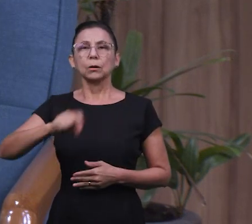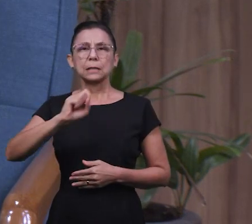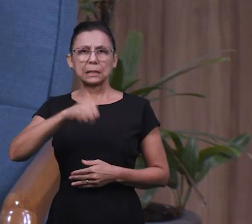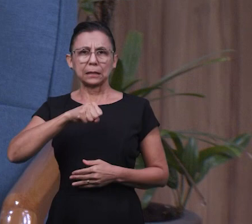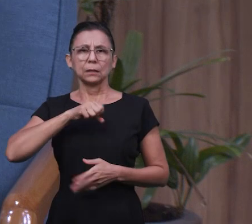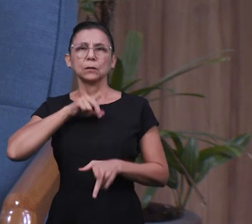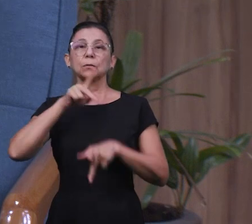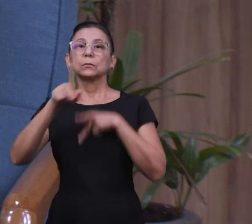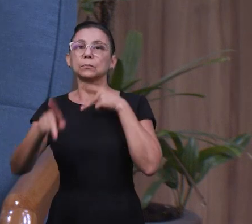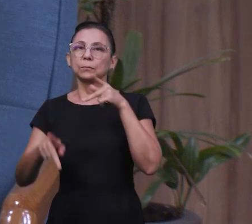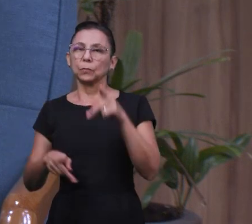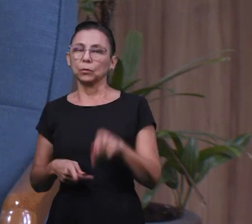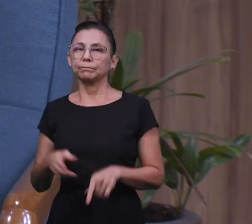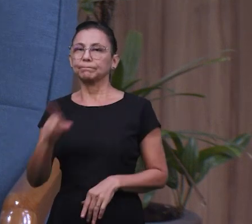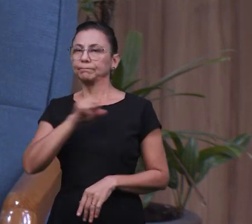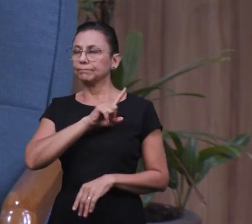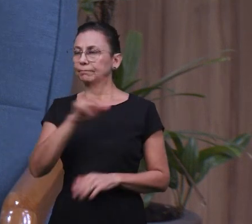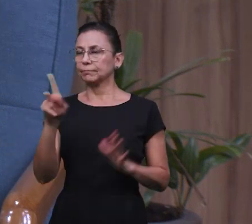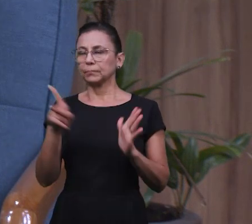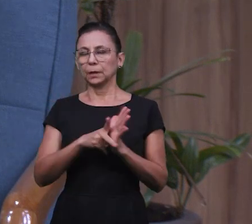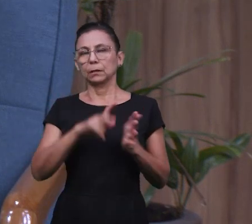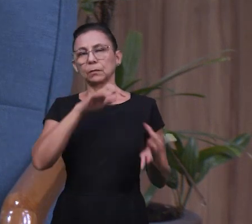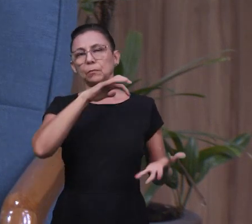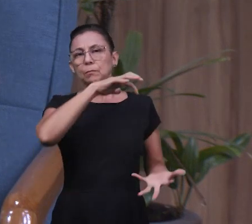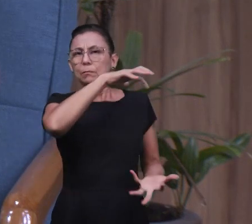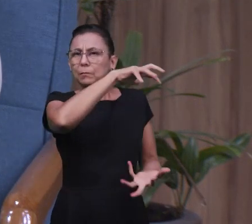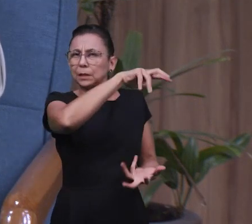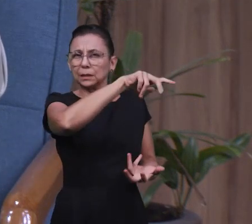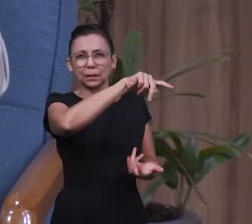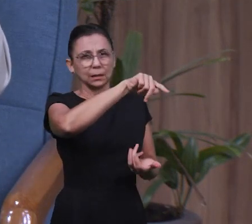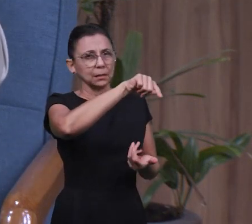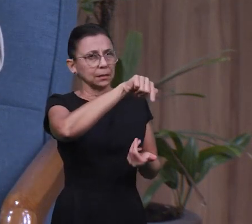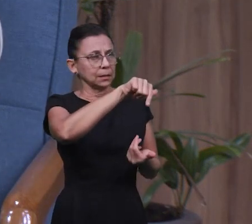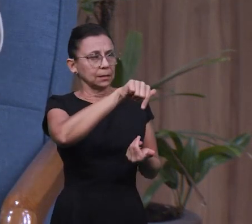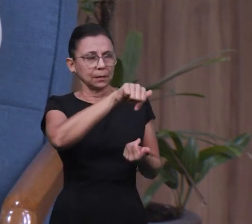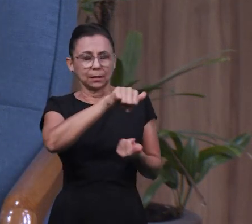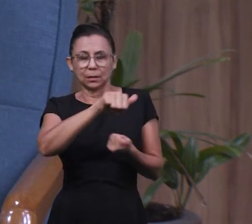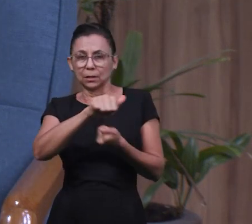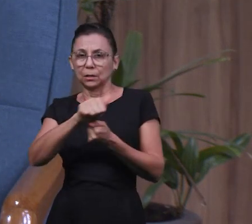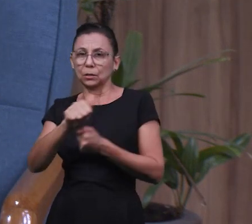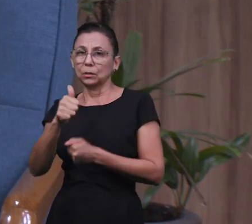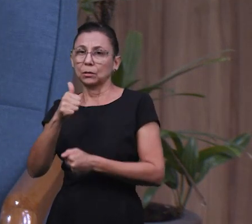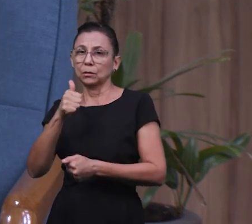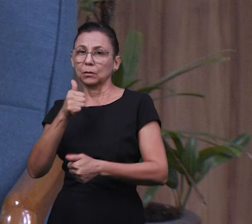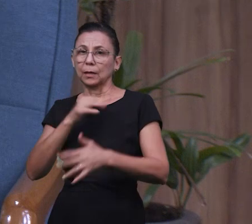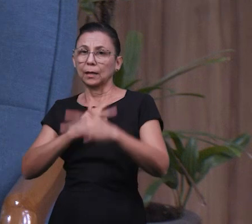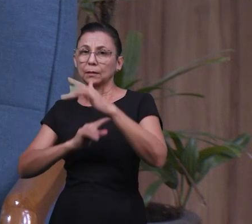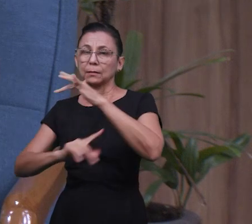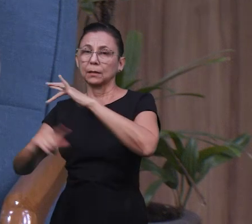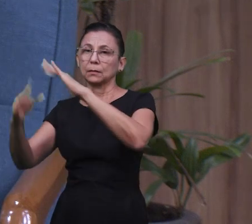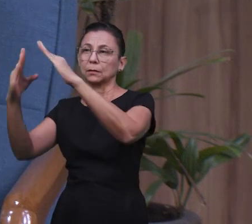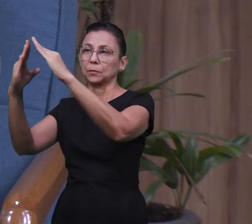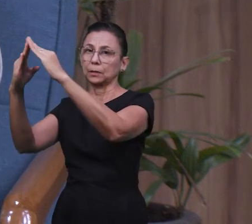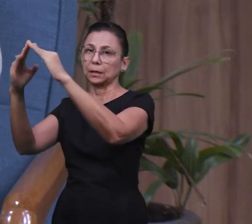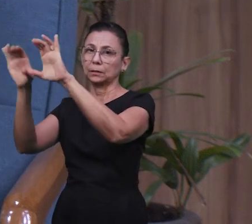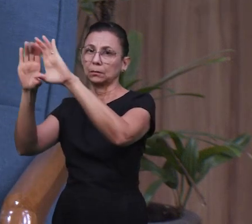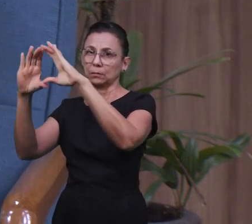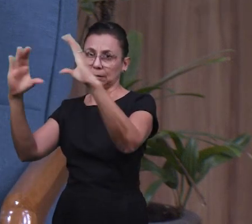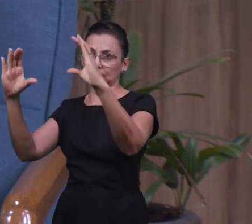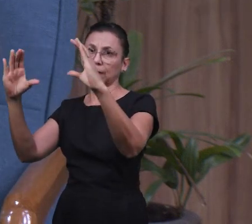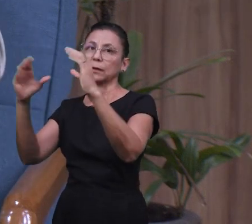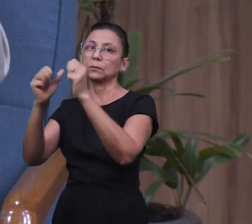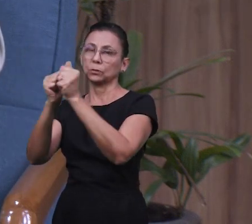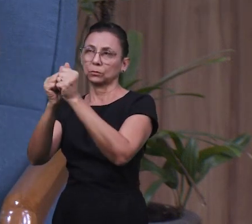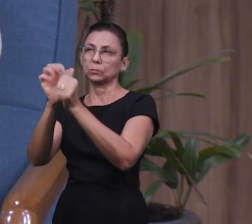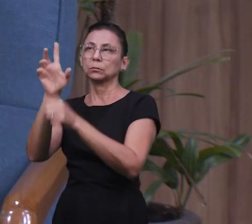que não é deste mundo, porque nossa morada é na eternidade, que Deus